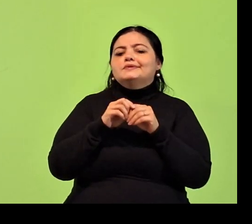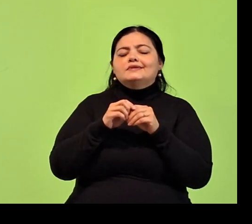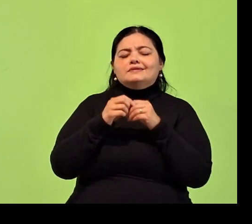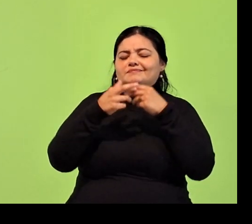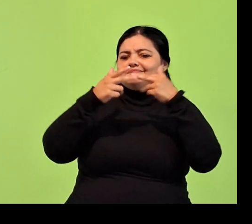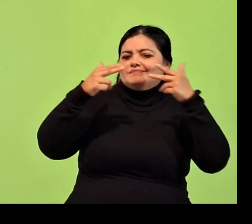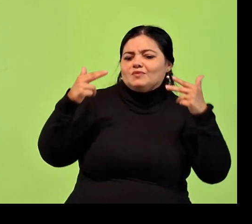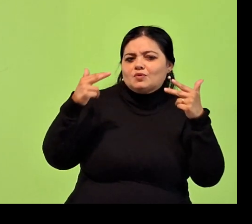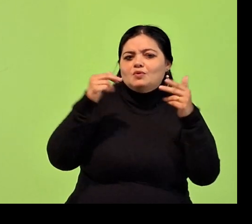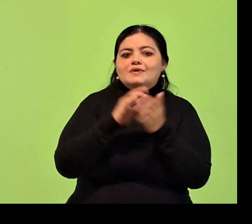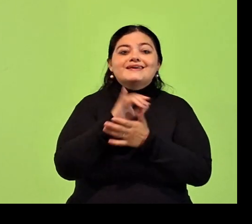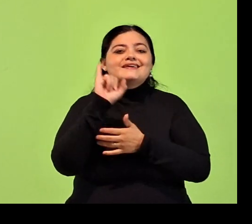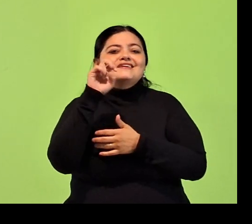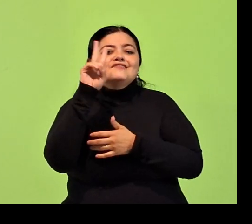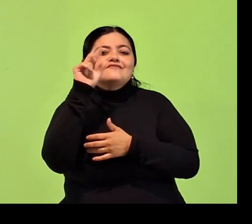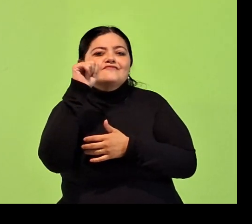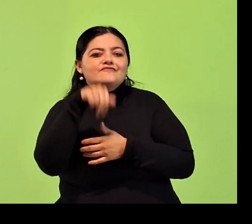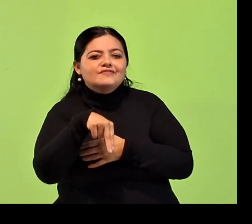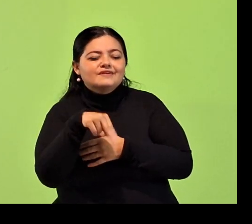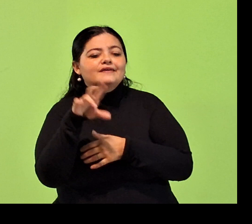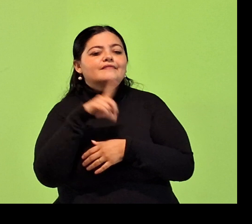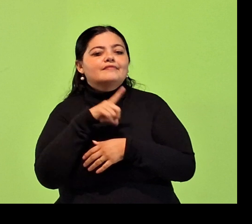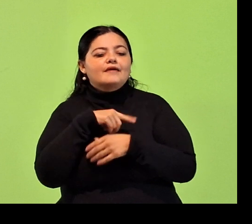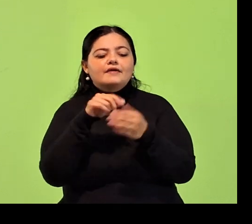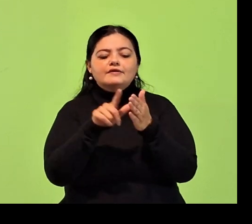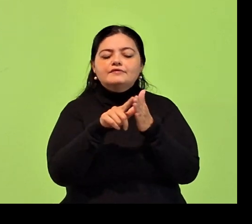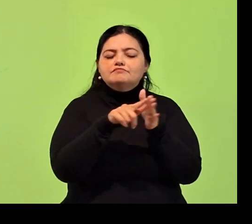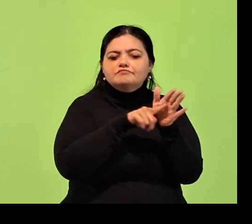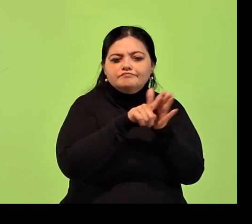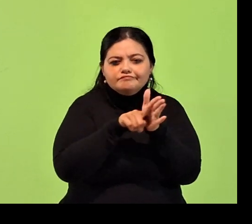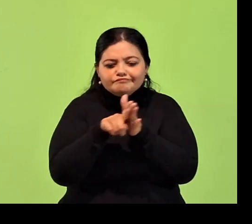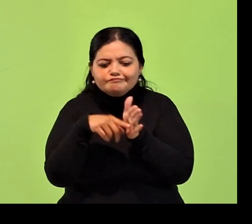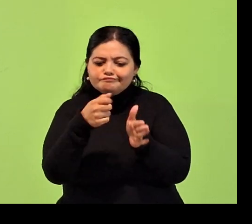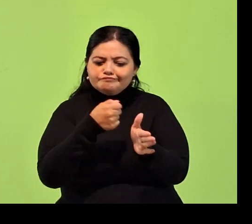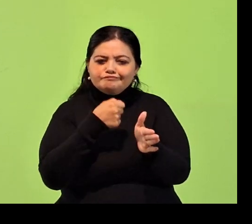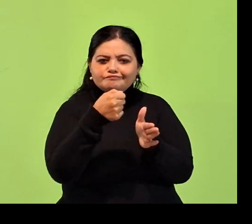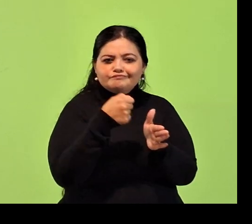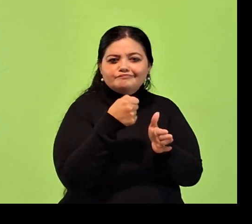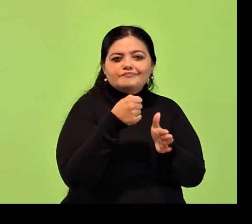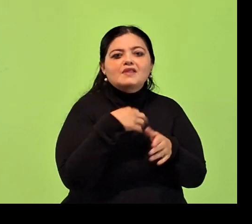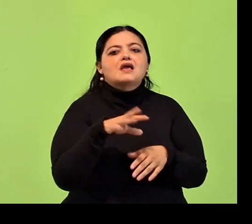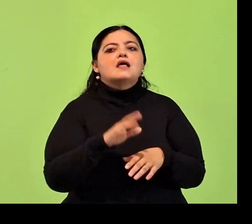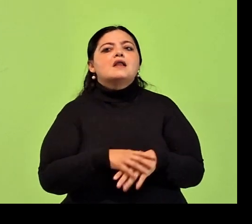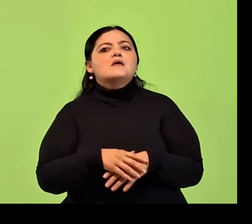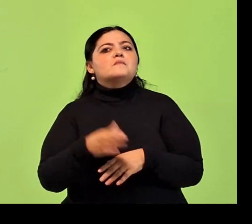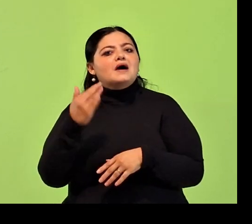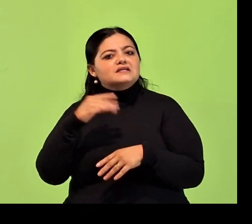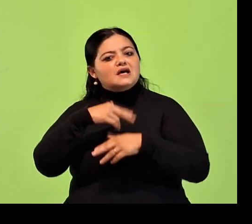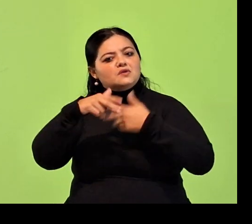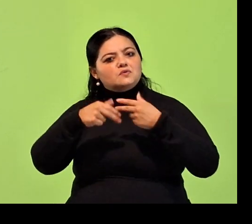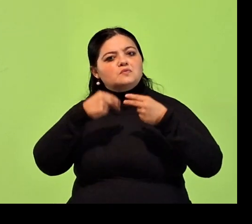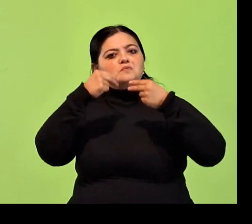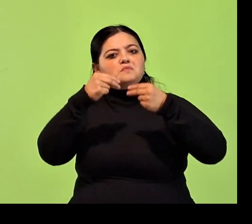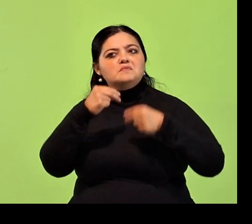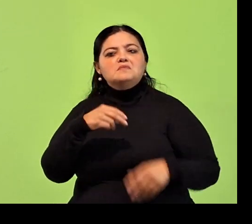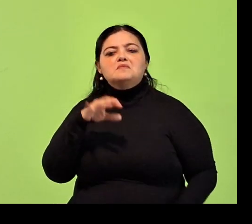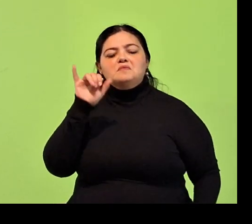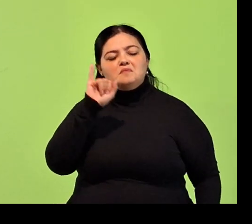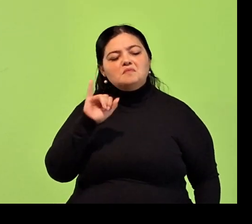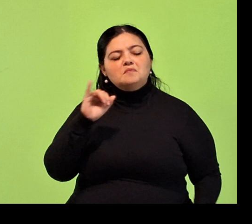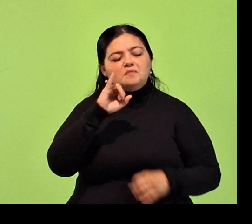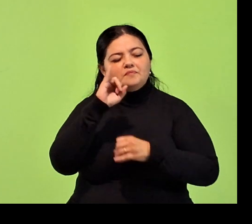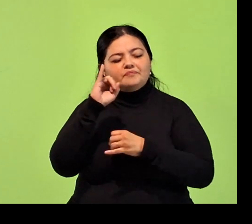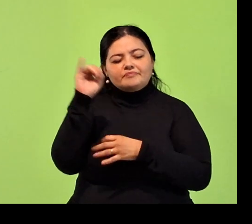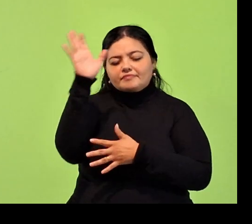Ivan Mizanzuki é um jornalista, historiador e cientista da religião que ganhou uma notoriedade nacional e até internacional,